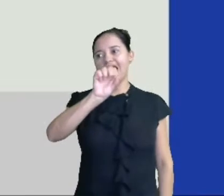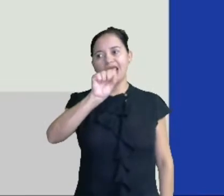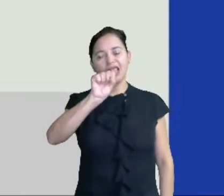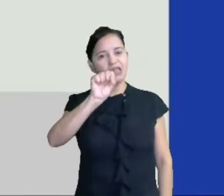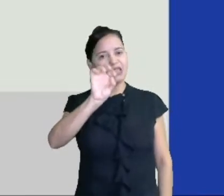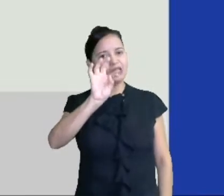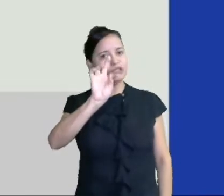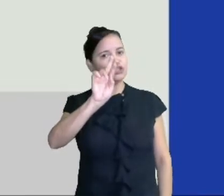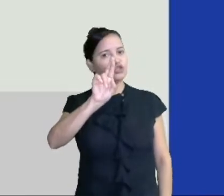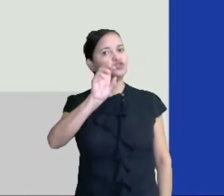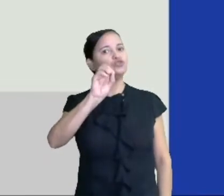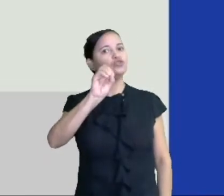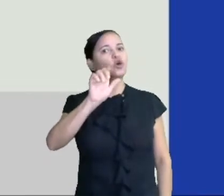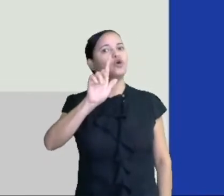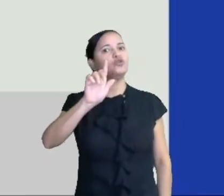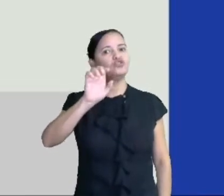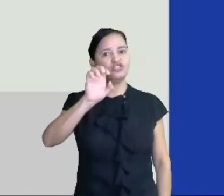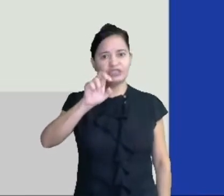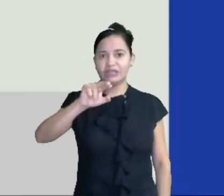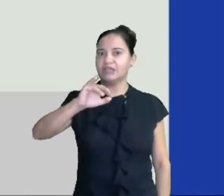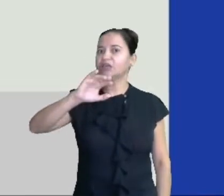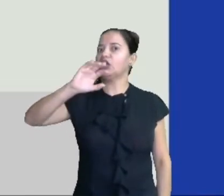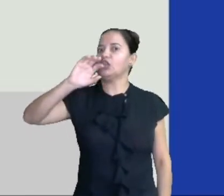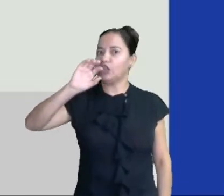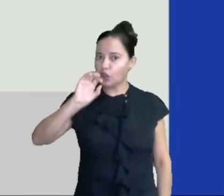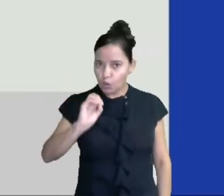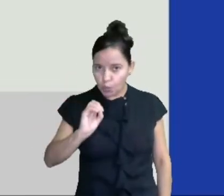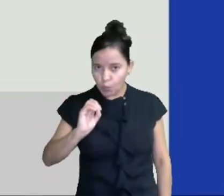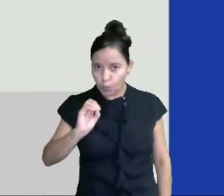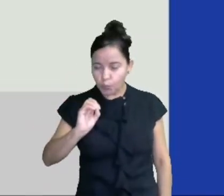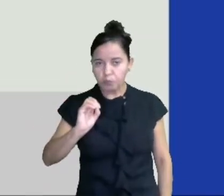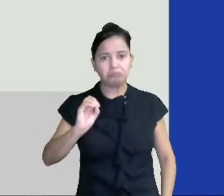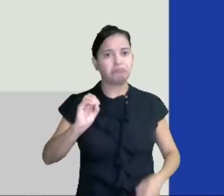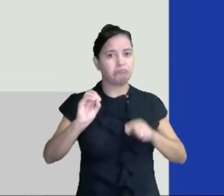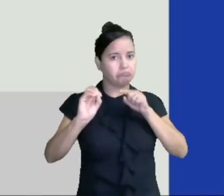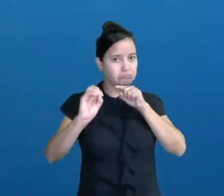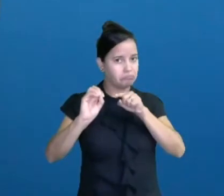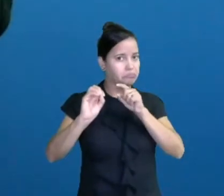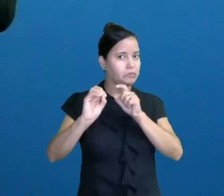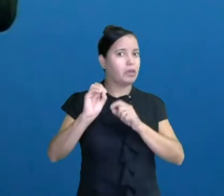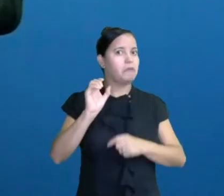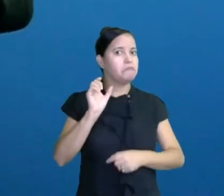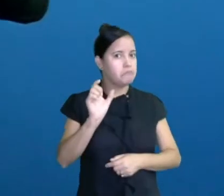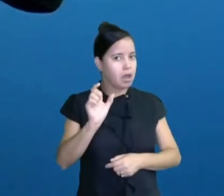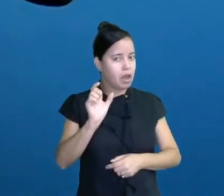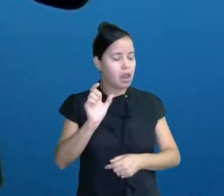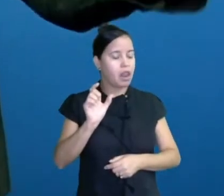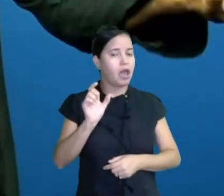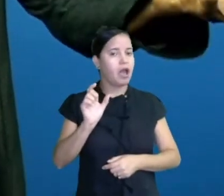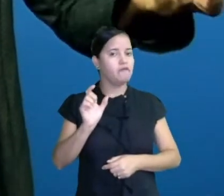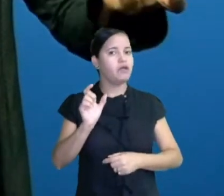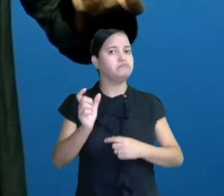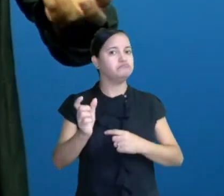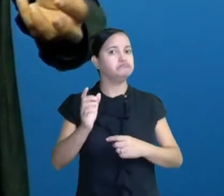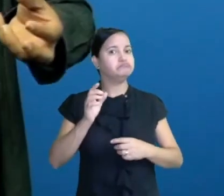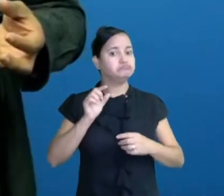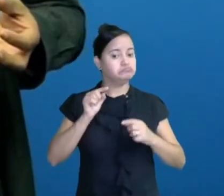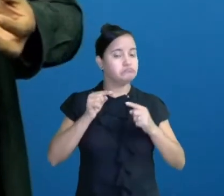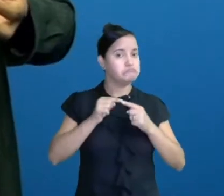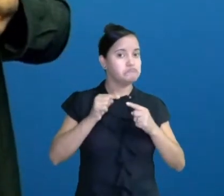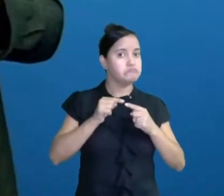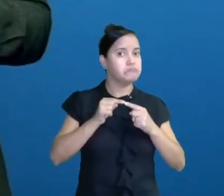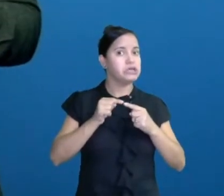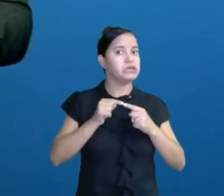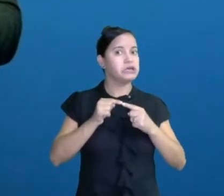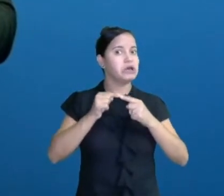muito grande para tudo isso que a gente está aqui tentando materializar, tentando justamente colocar quando se fala justamente da puberdade e quando se fala